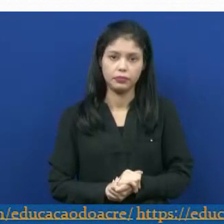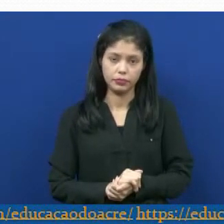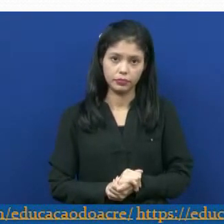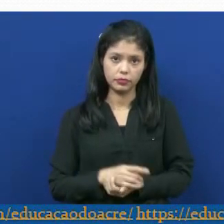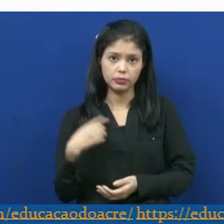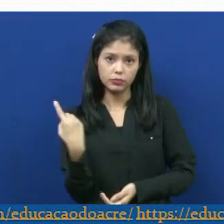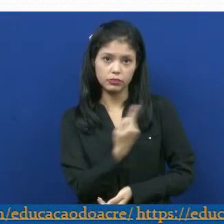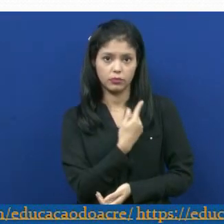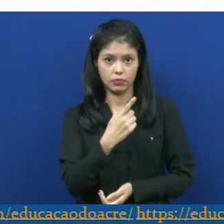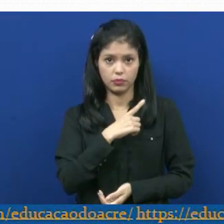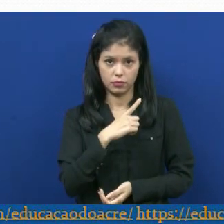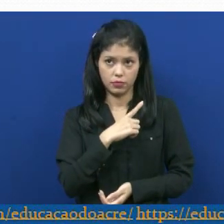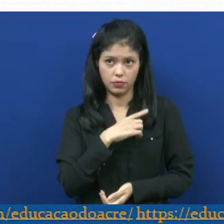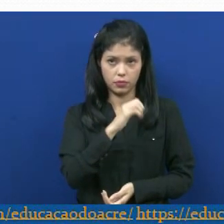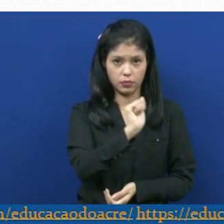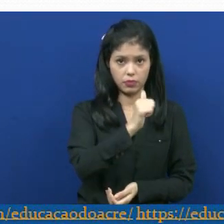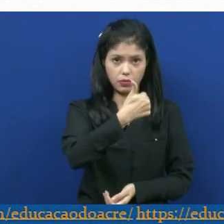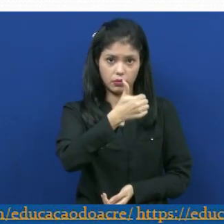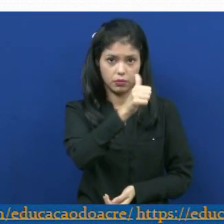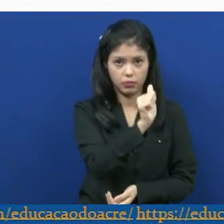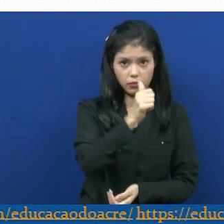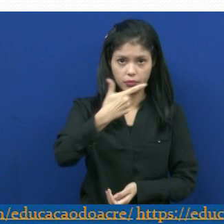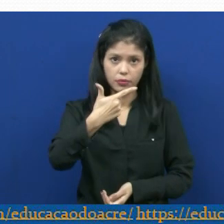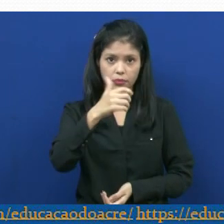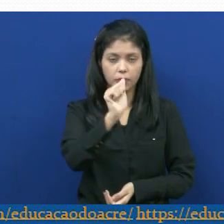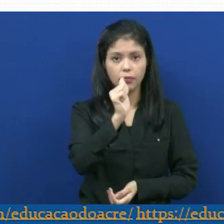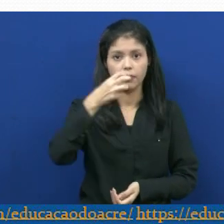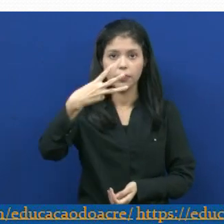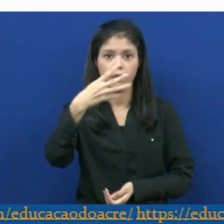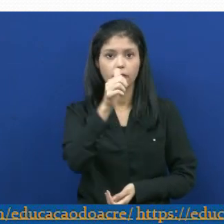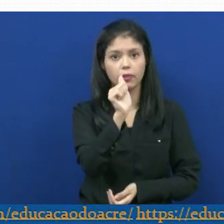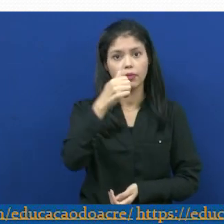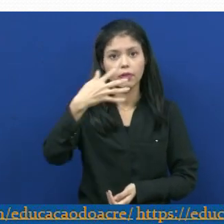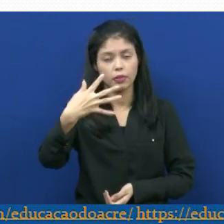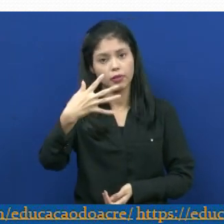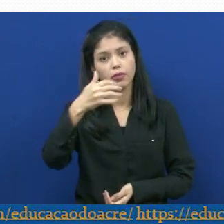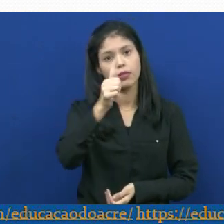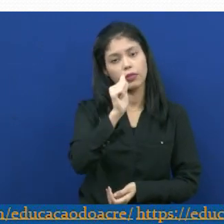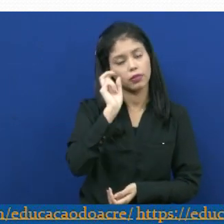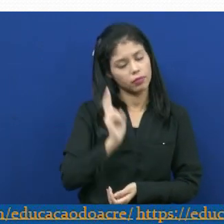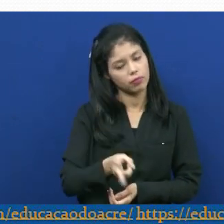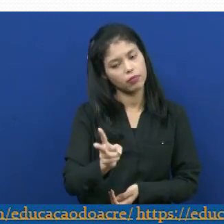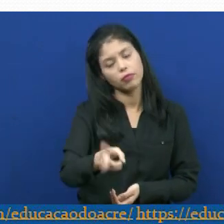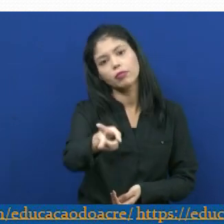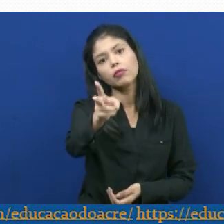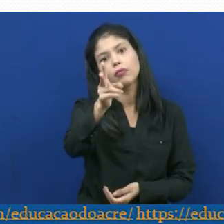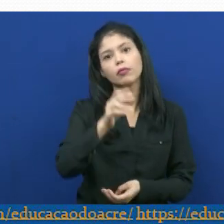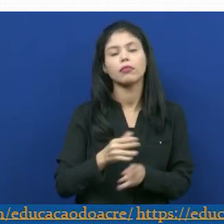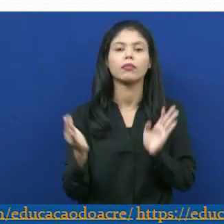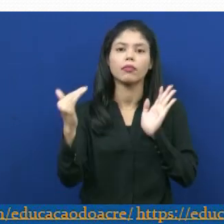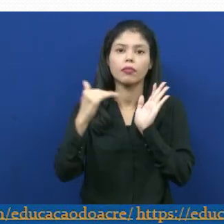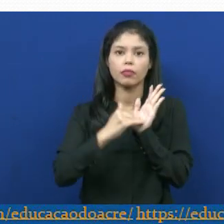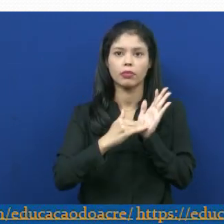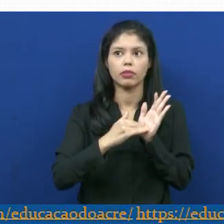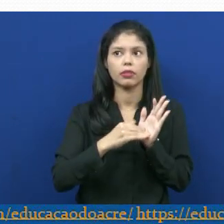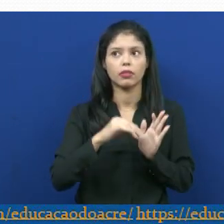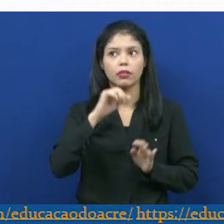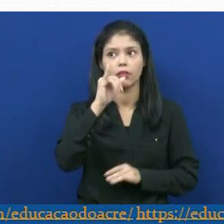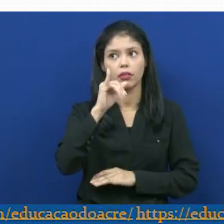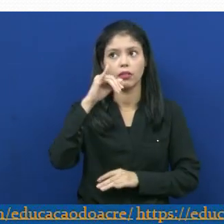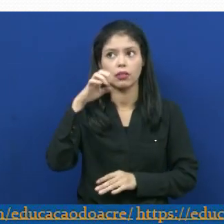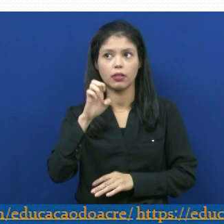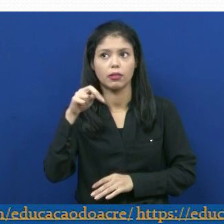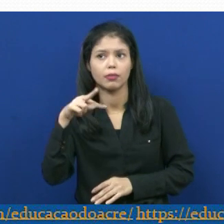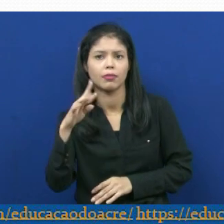Nós vamos ter aí A1, A2, A3, A4 e assim sucessivamente, até o nosso enésimo